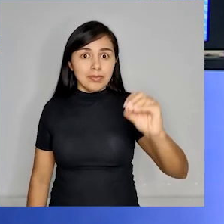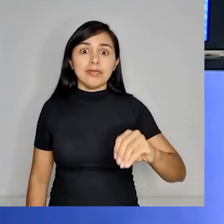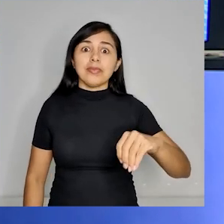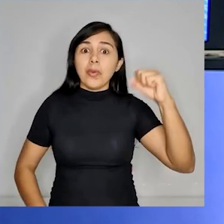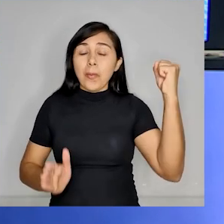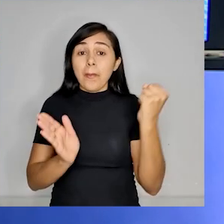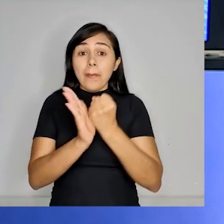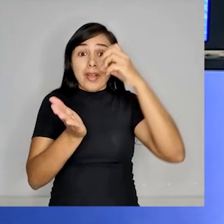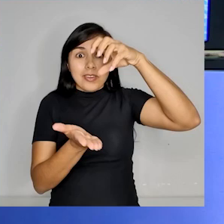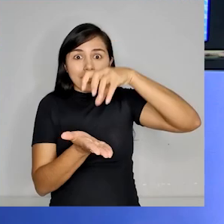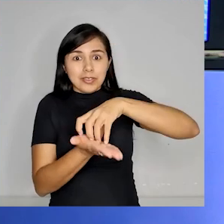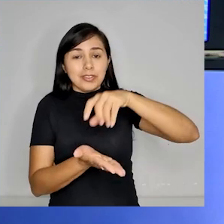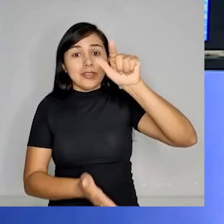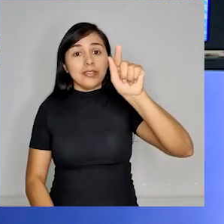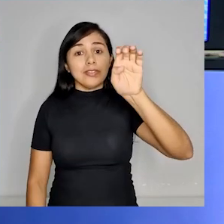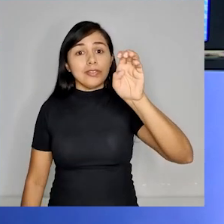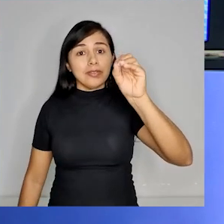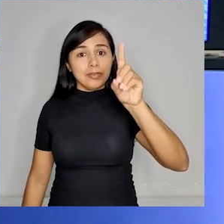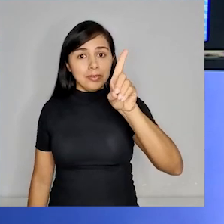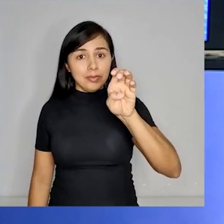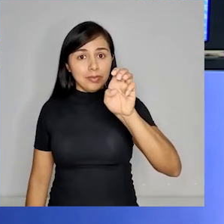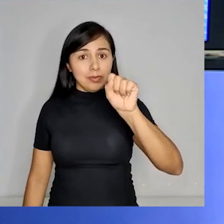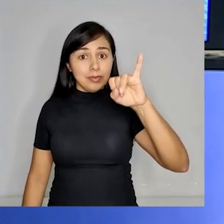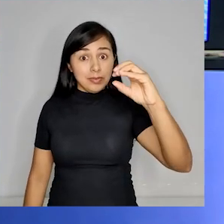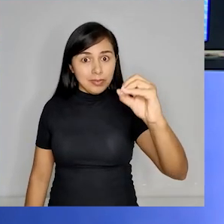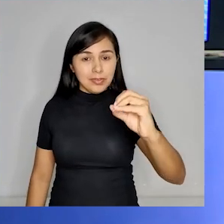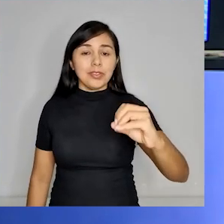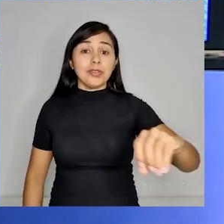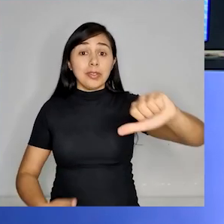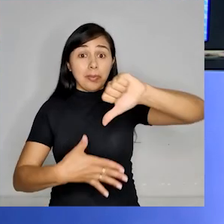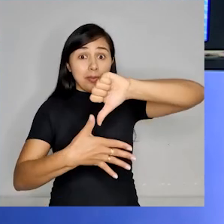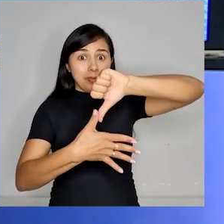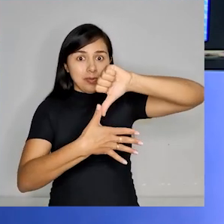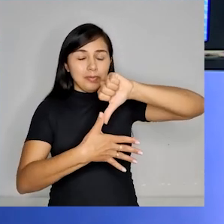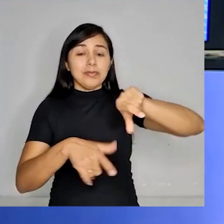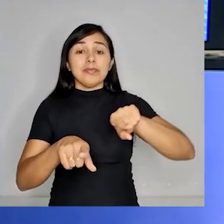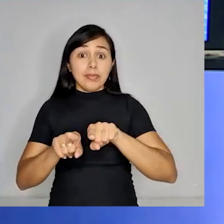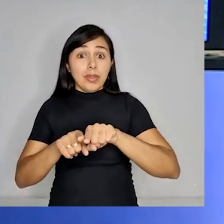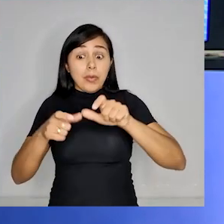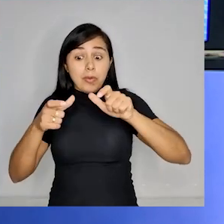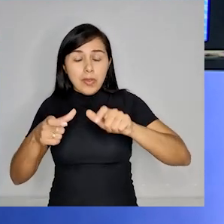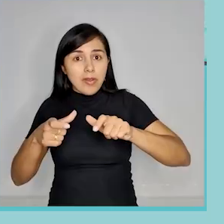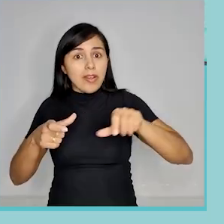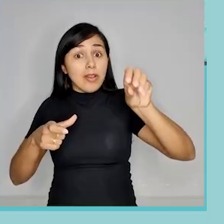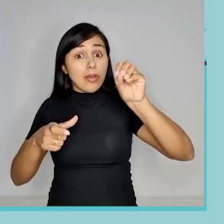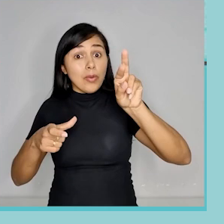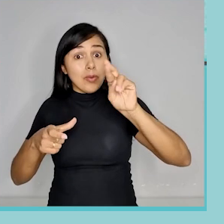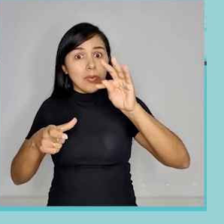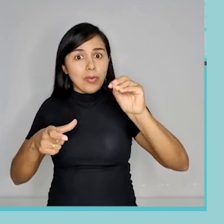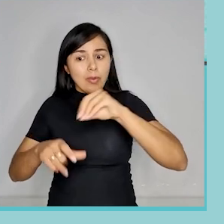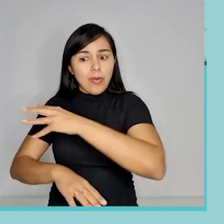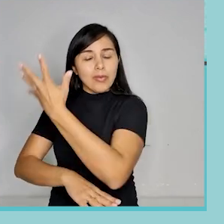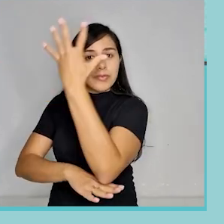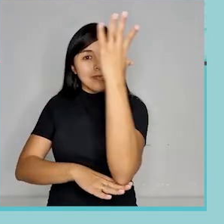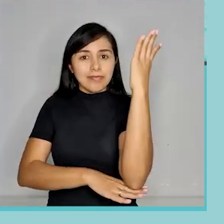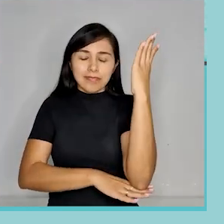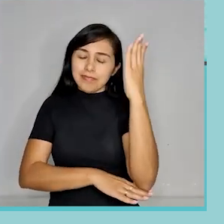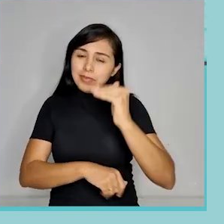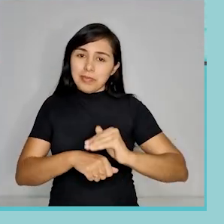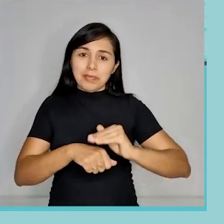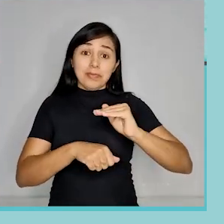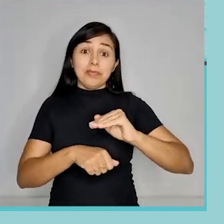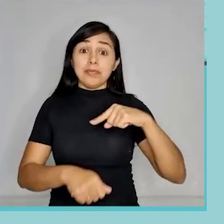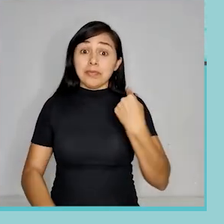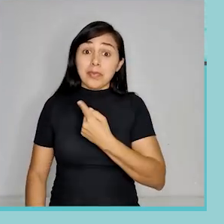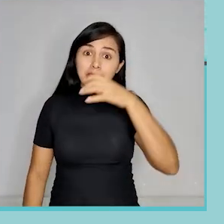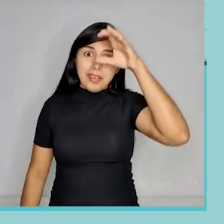marco do Centro Geodésico da América do Sul, o Horto Florestal e muito mais. Para aprender um pouco sobre o modo de vida